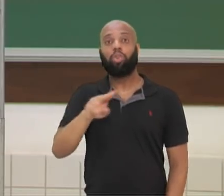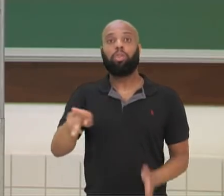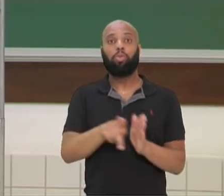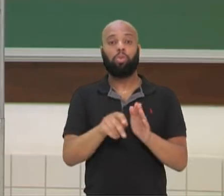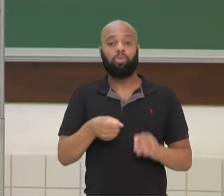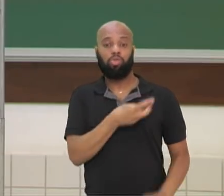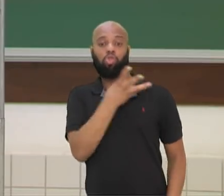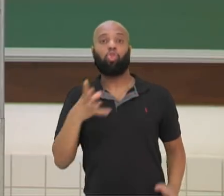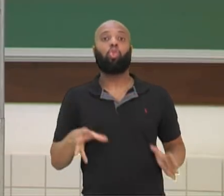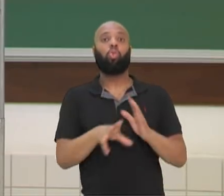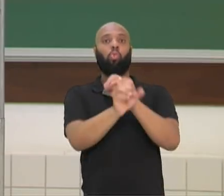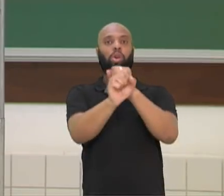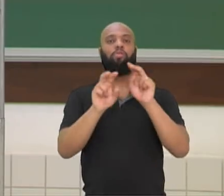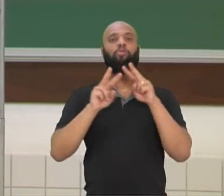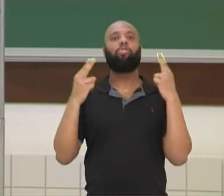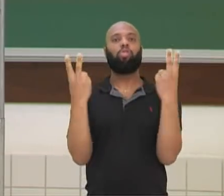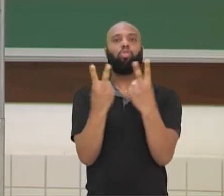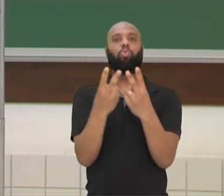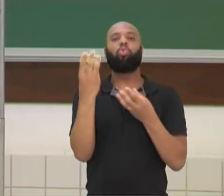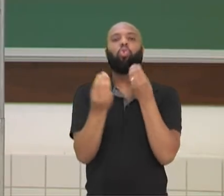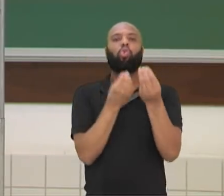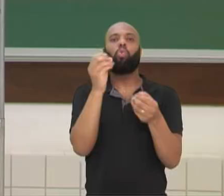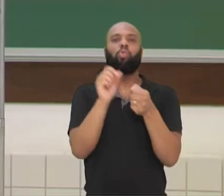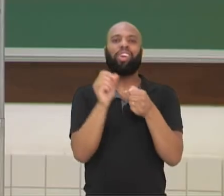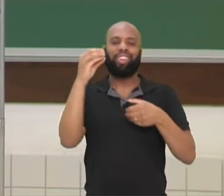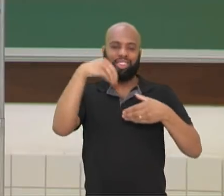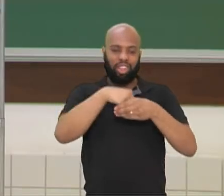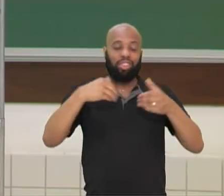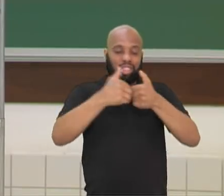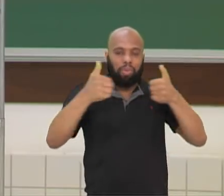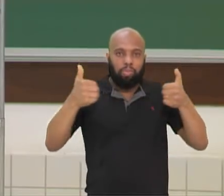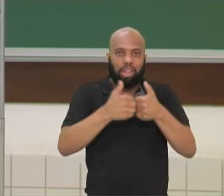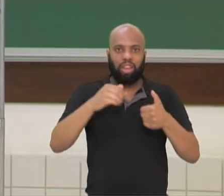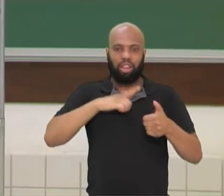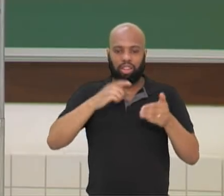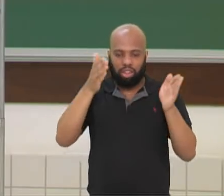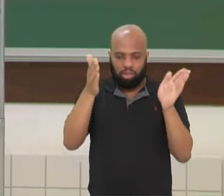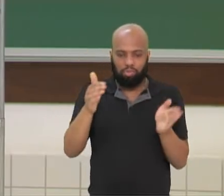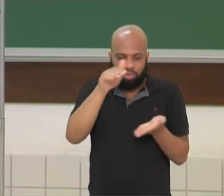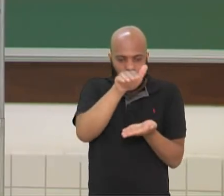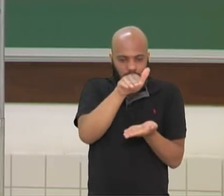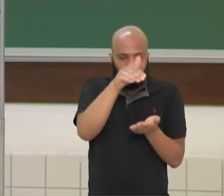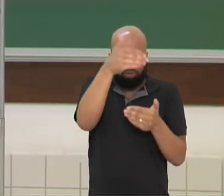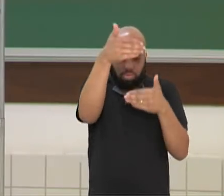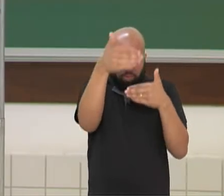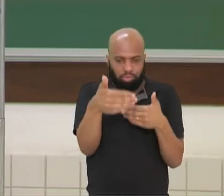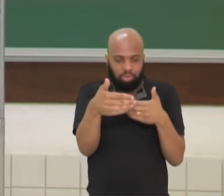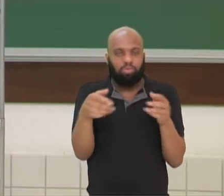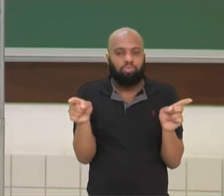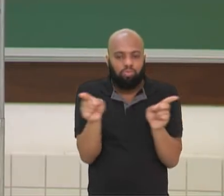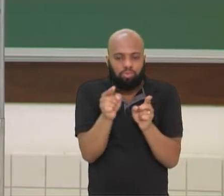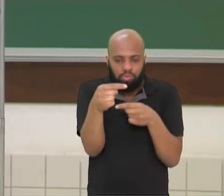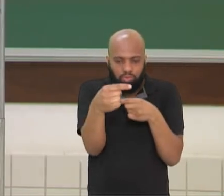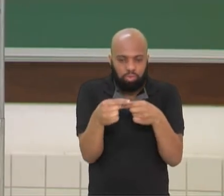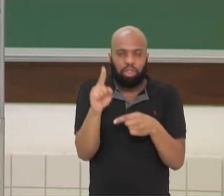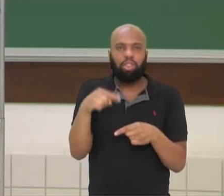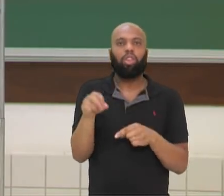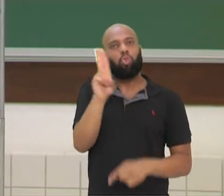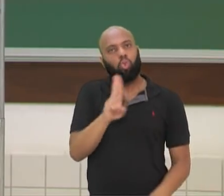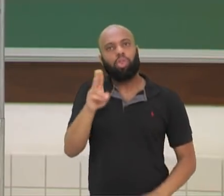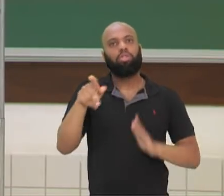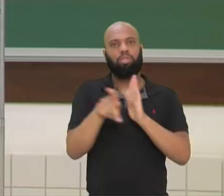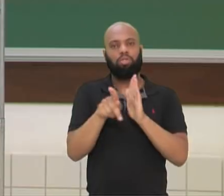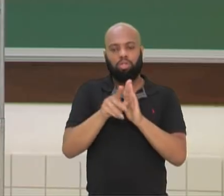medir o volume. Como é que eu meço o volume? Dividindo em cubinhos de tamanho conhecido. Esses cubinhos de tamanho conhecido são a medida, a unidade de